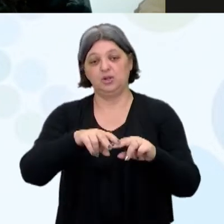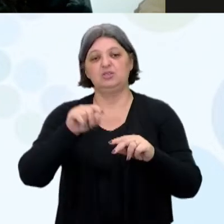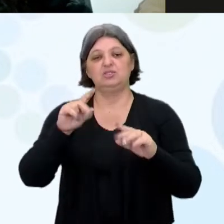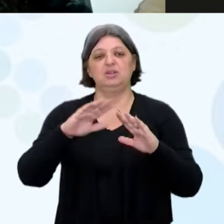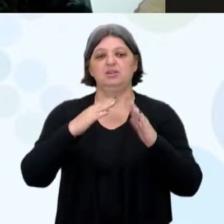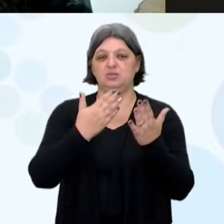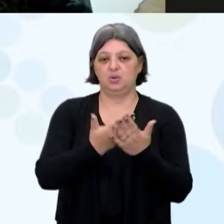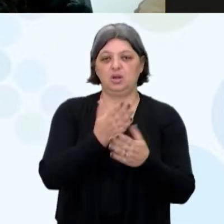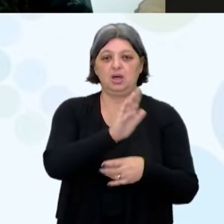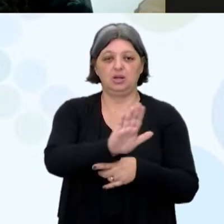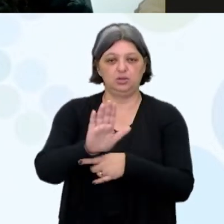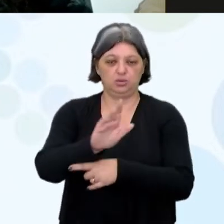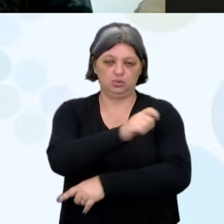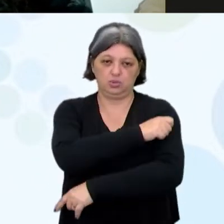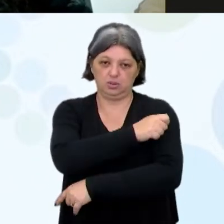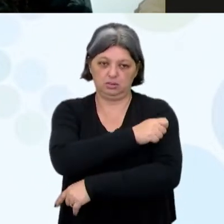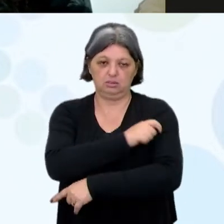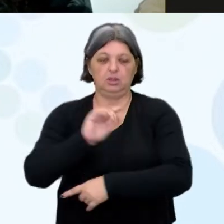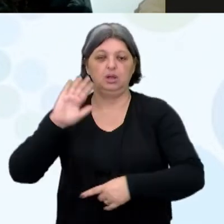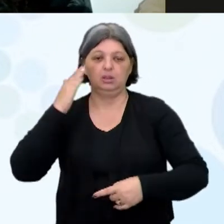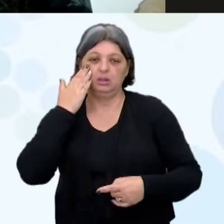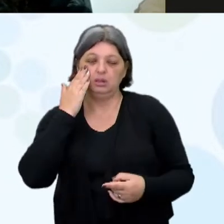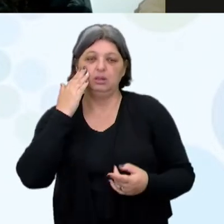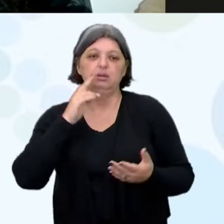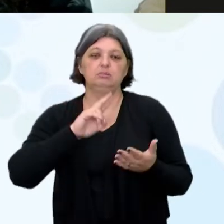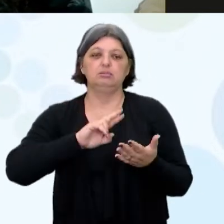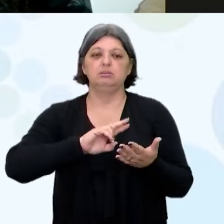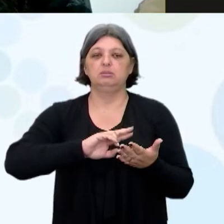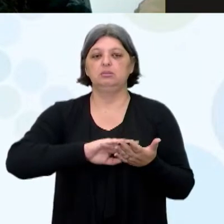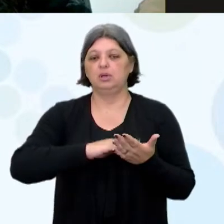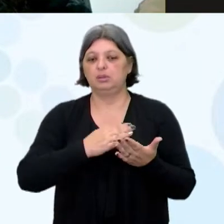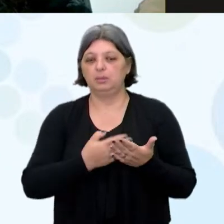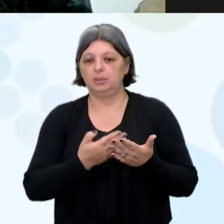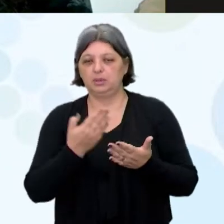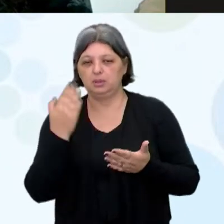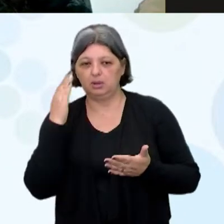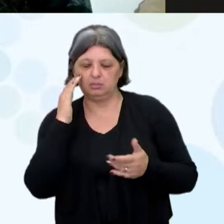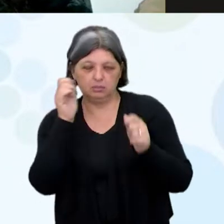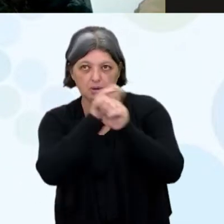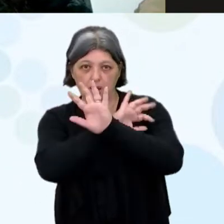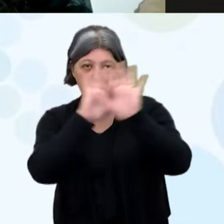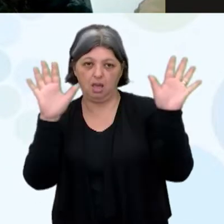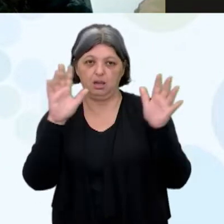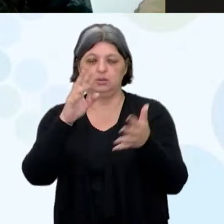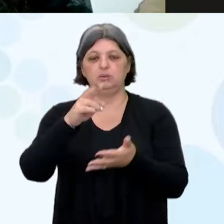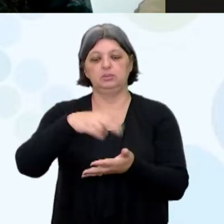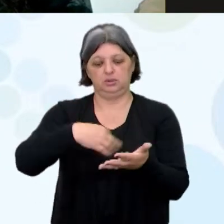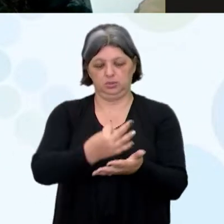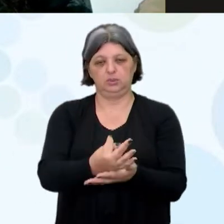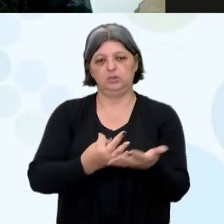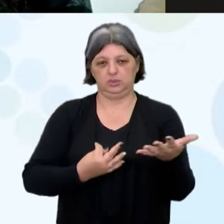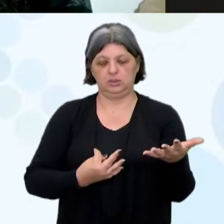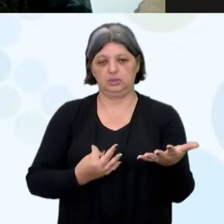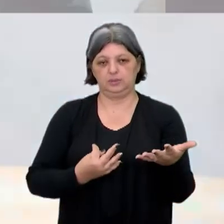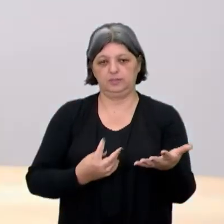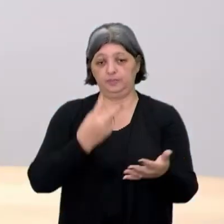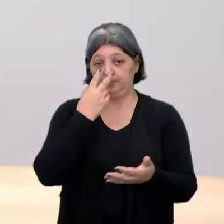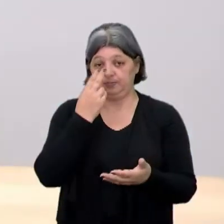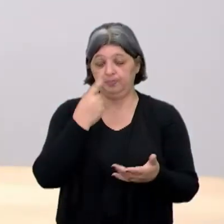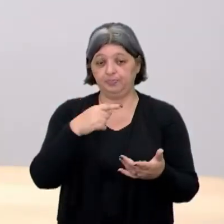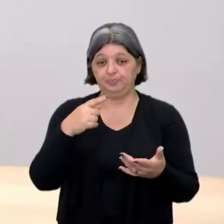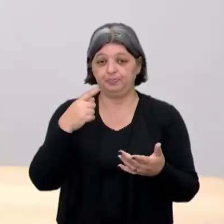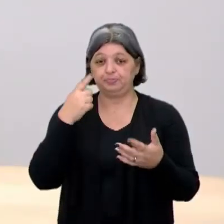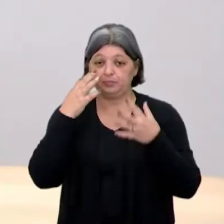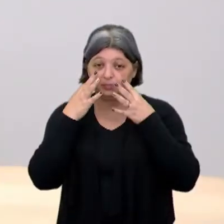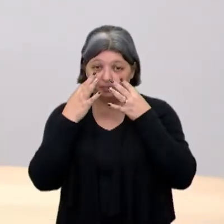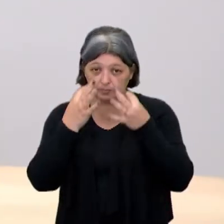estudantes a aprender a interpretar os textos diversos, mas já está tudo ali na mão. Eu acho que é muito interessante e chama mais atenção